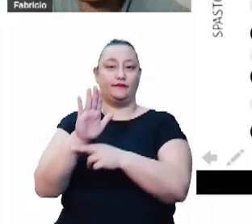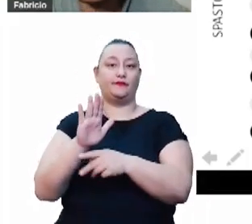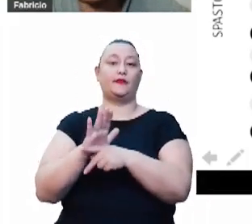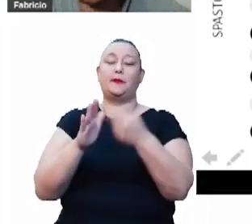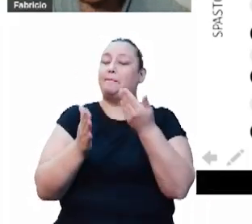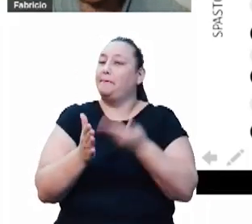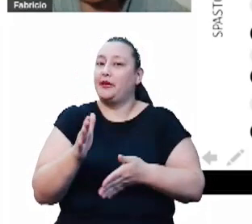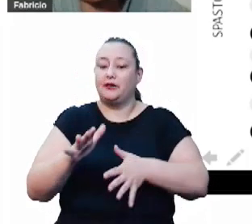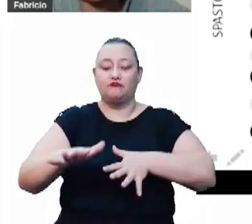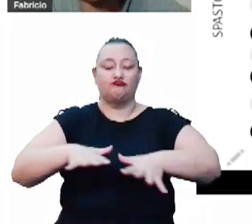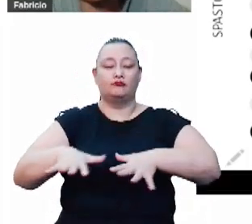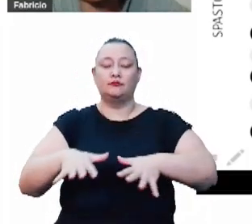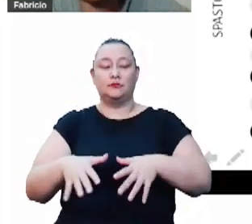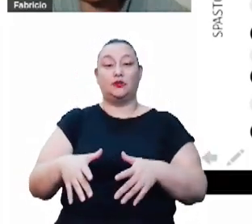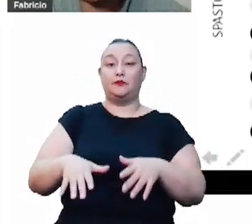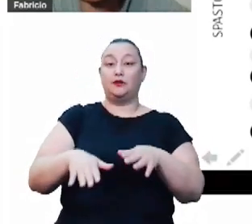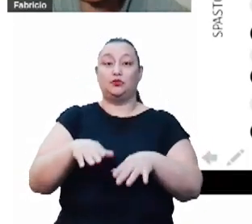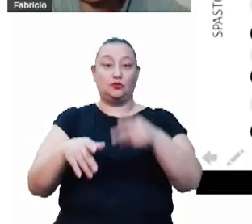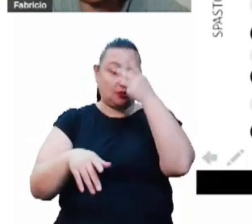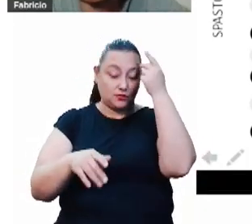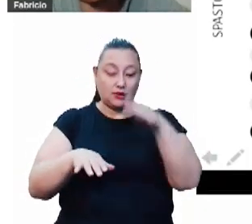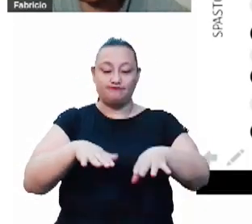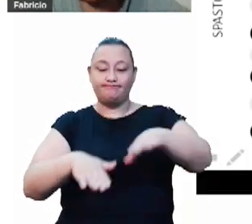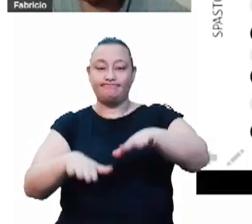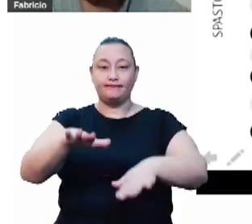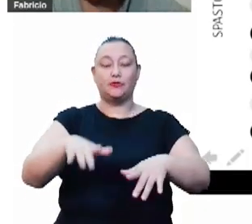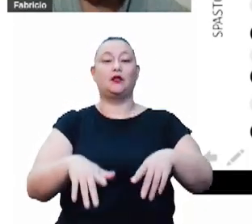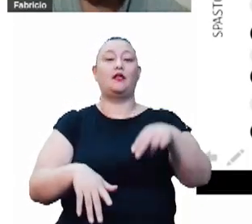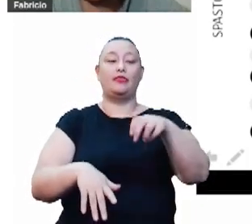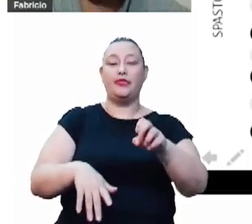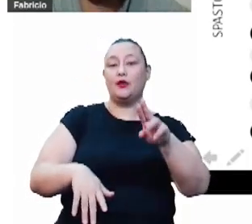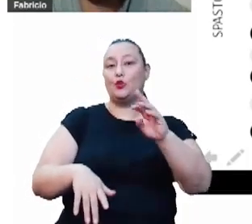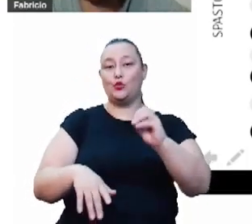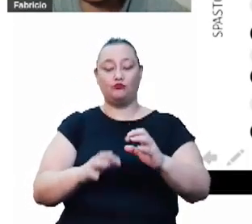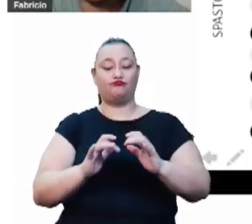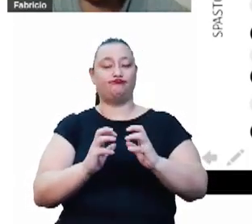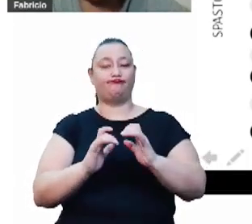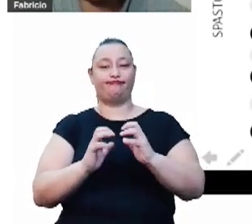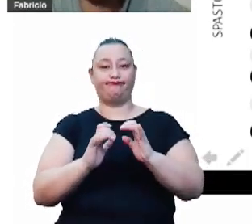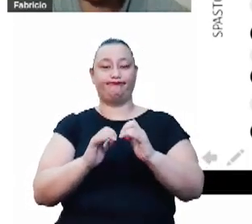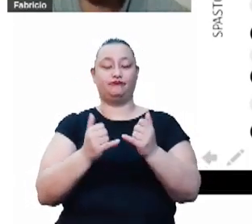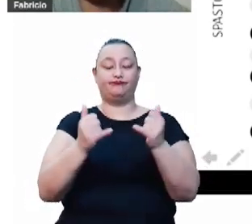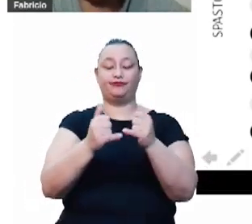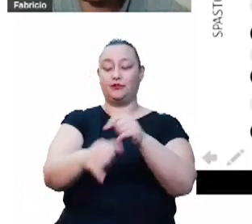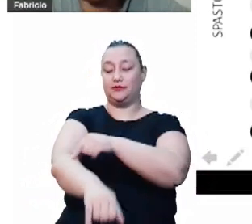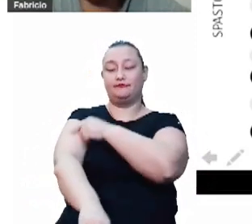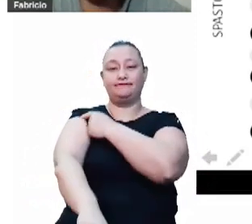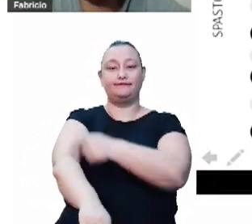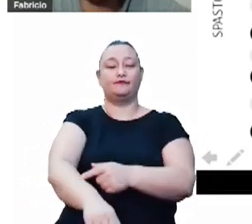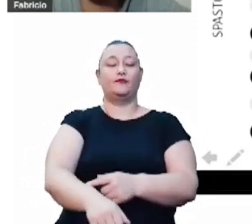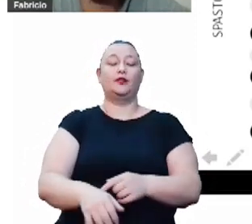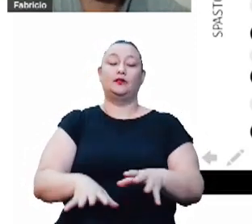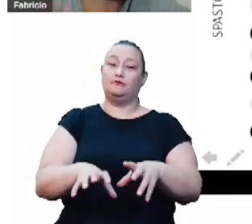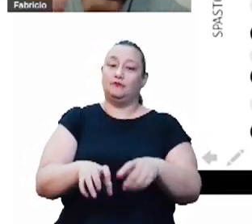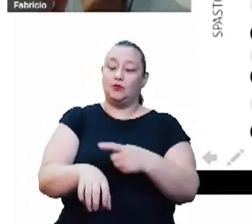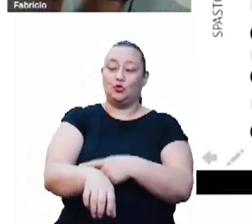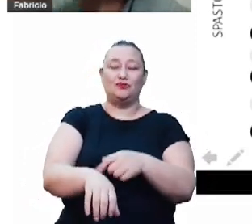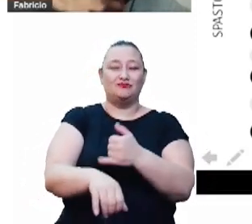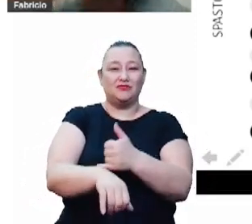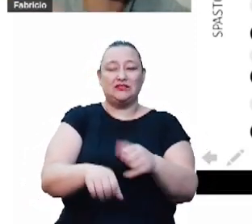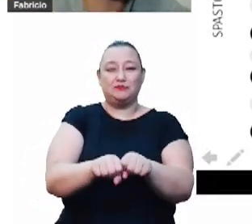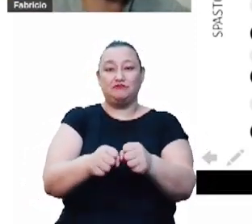de coordenação motora que a pessoa tem, neuropatia, que é um dano, uma lesão nos nervos, contratura fixa dos tendões, ou